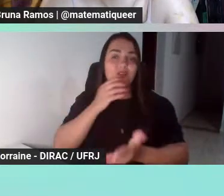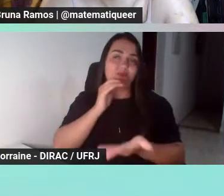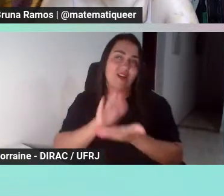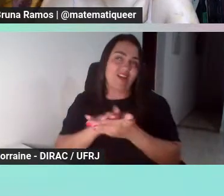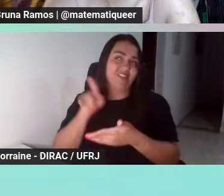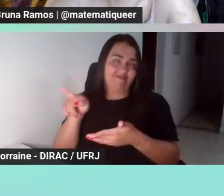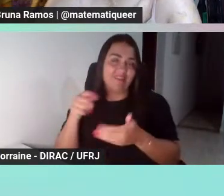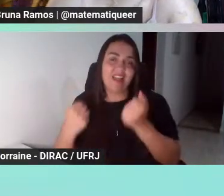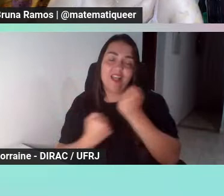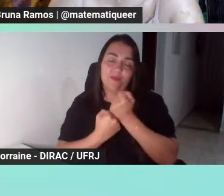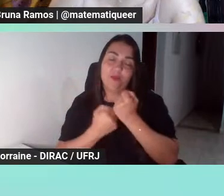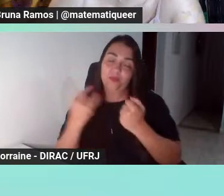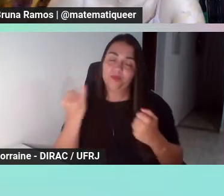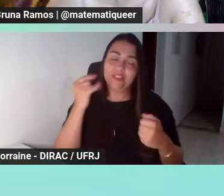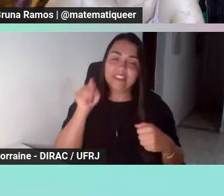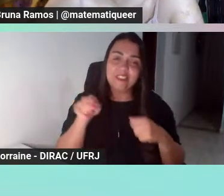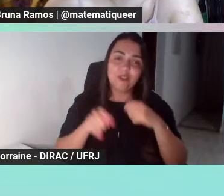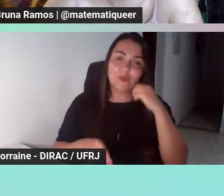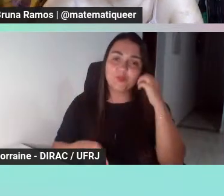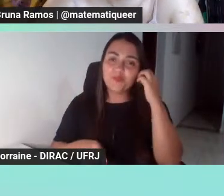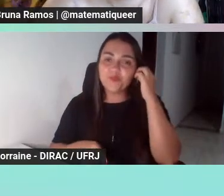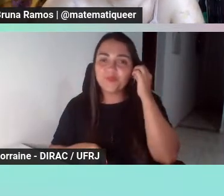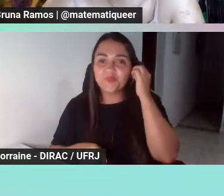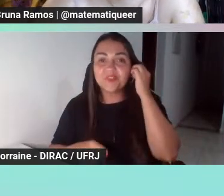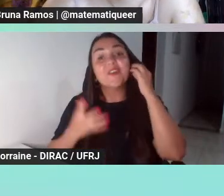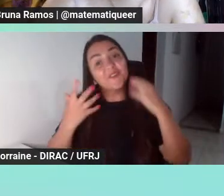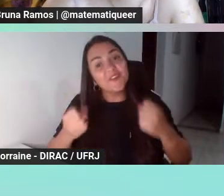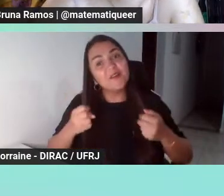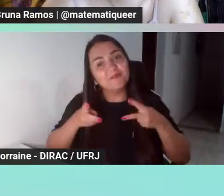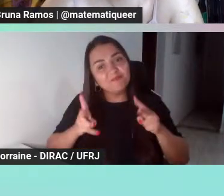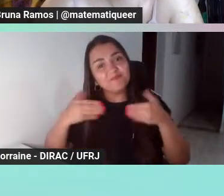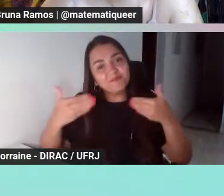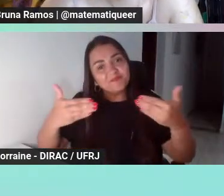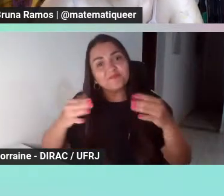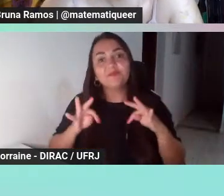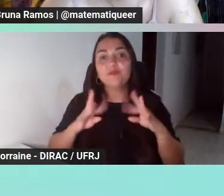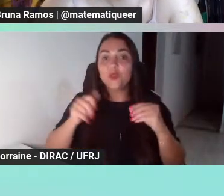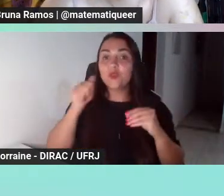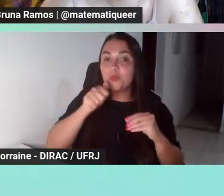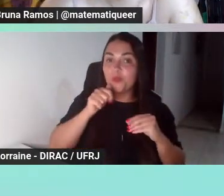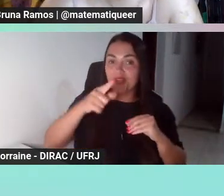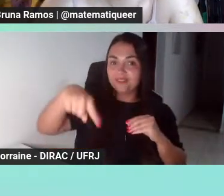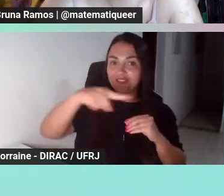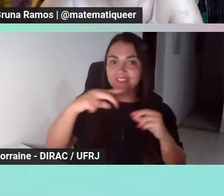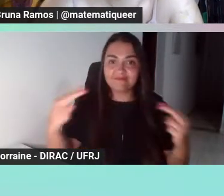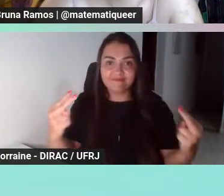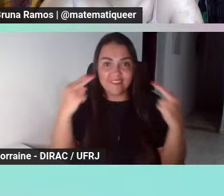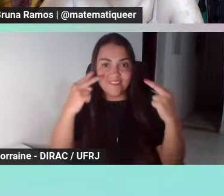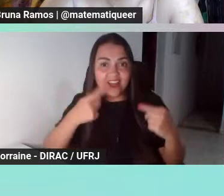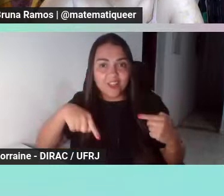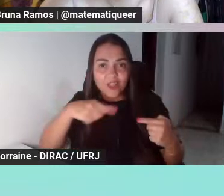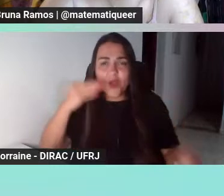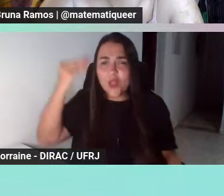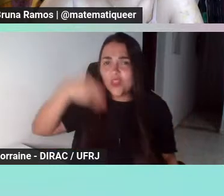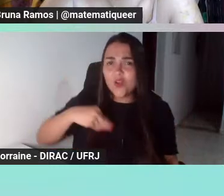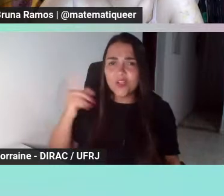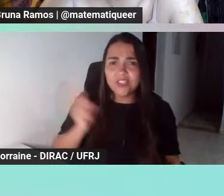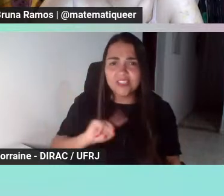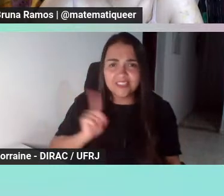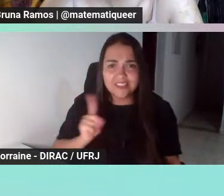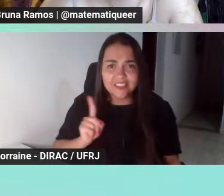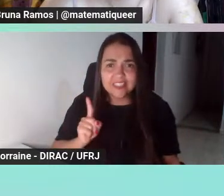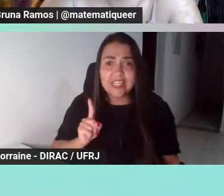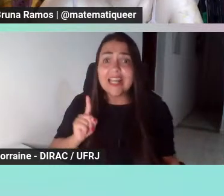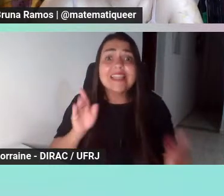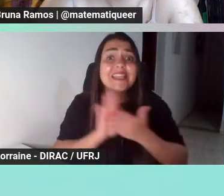mesmo. Pensa. É. Então, sigamos. Para todas as mulheres que estejam nos assistindo, não desistam, né, de